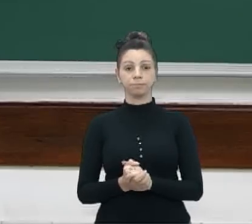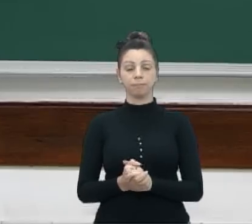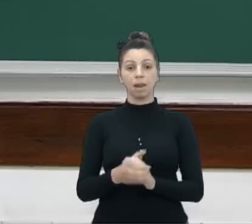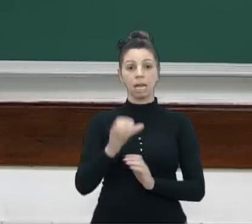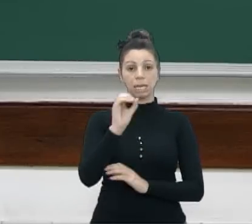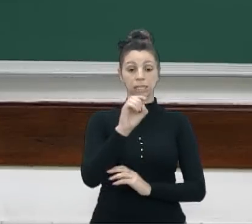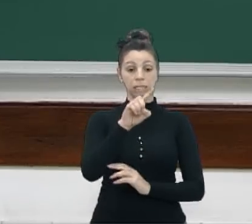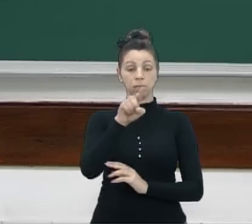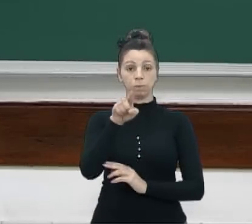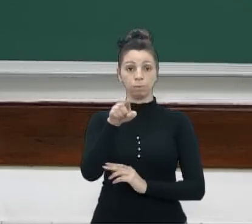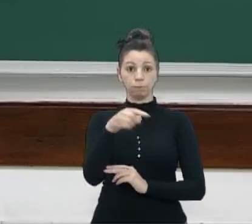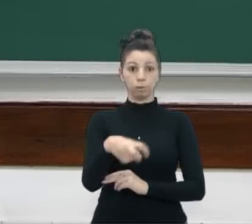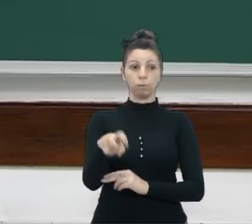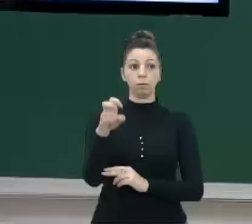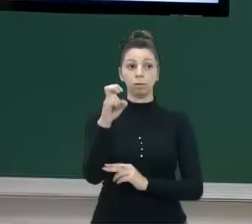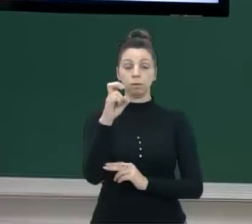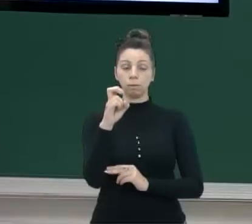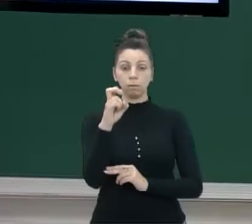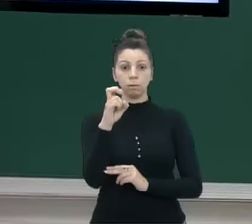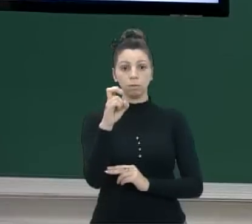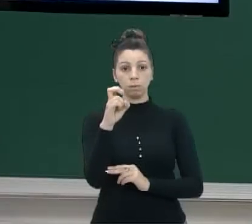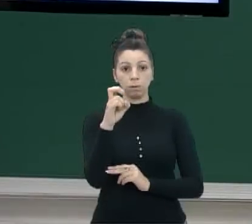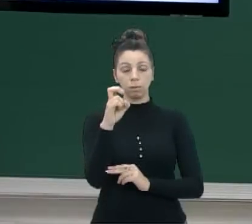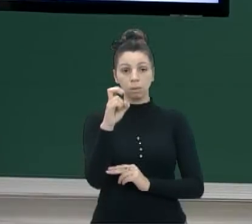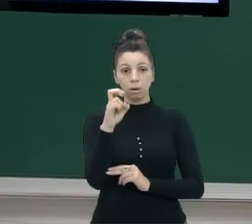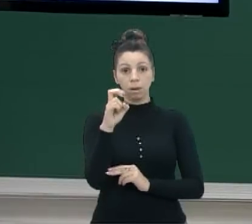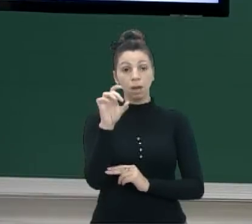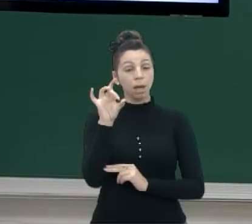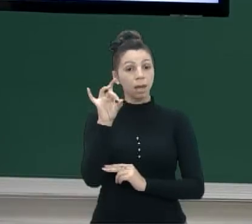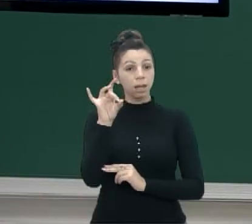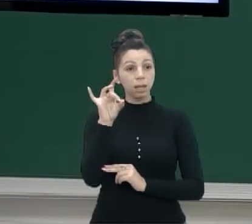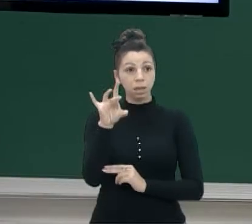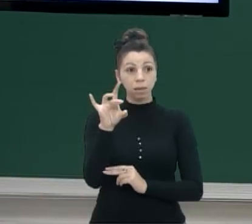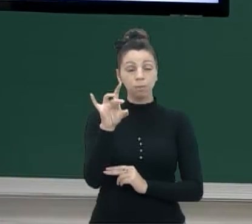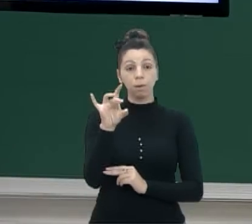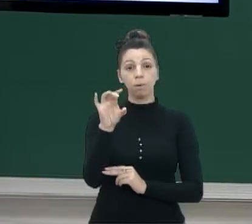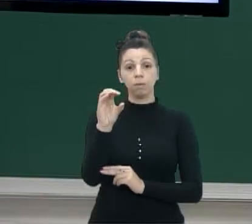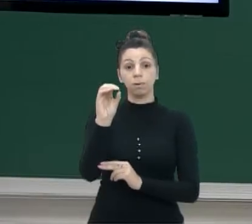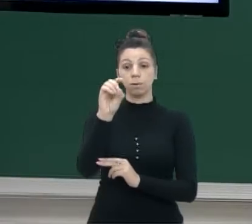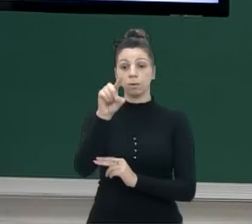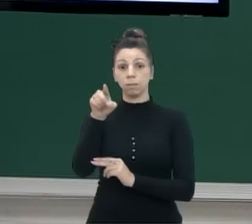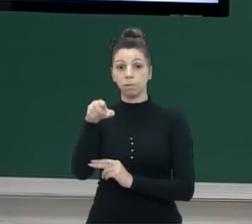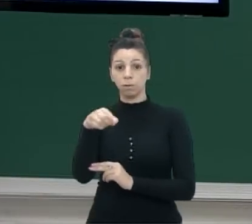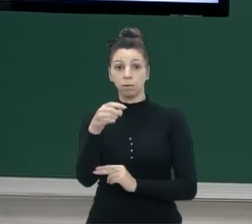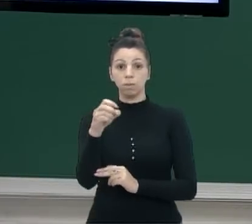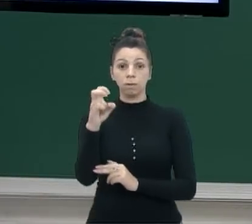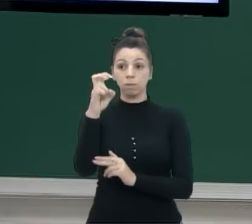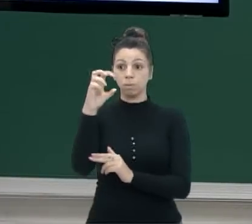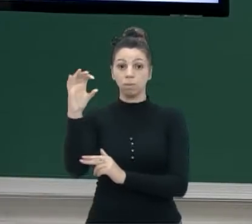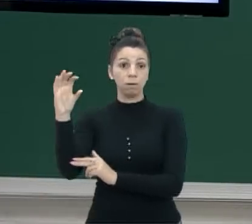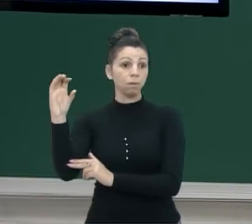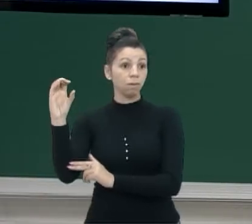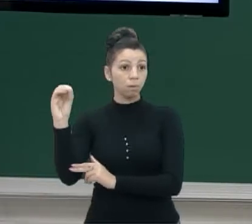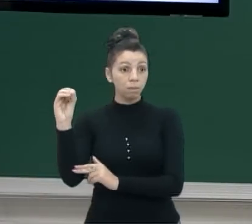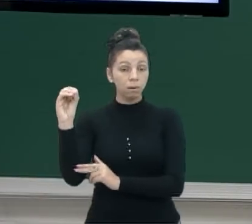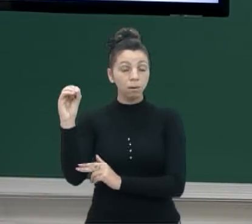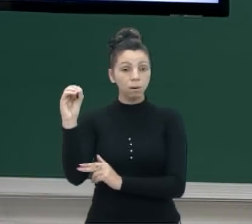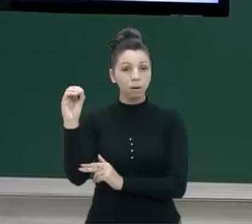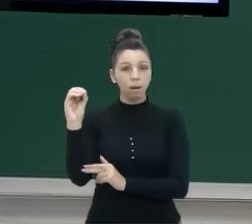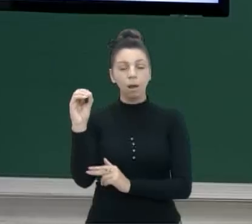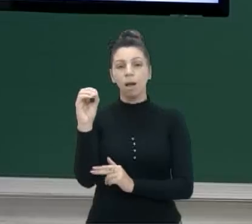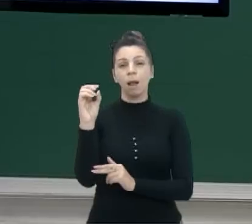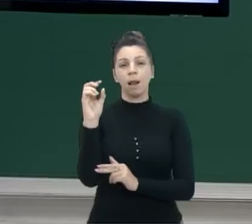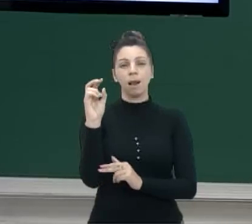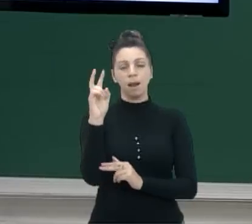5 décimos é o mesmo que 50 centésimos? Lembra das casinhas? A primeira